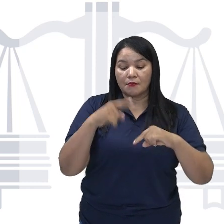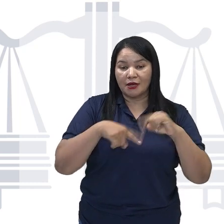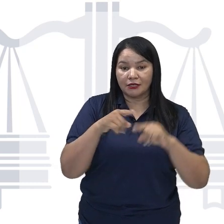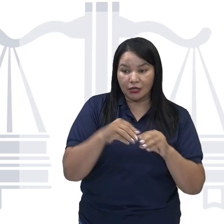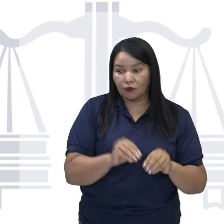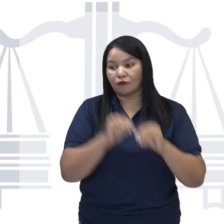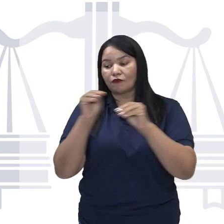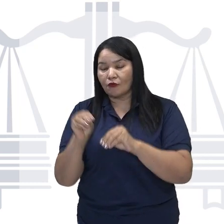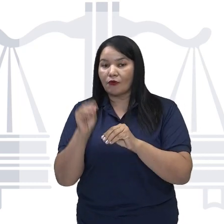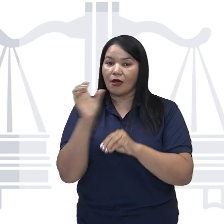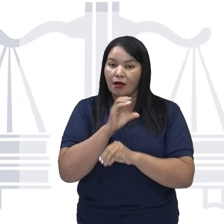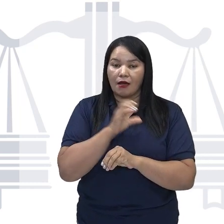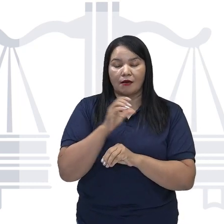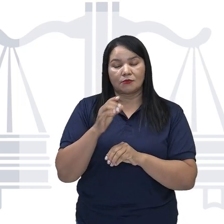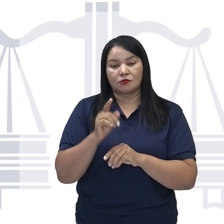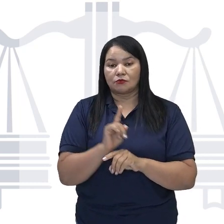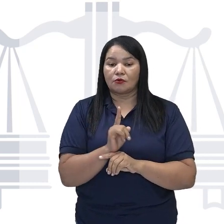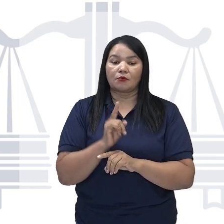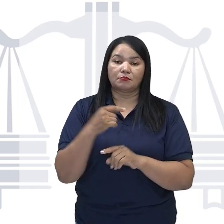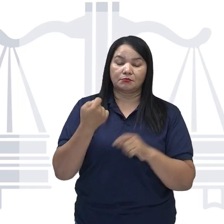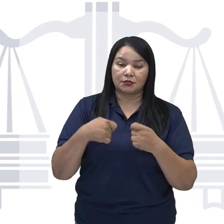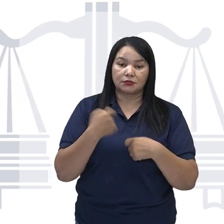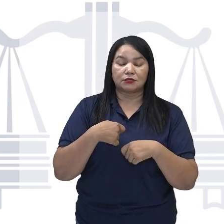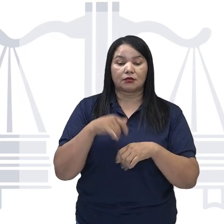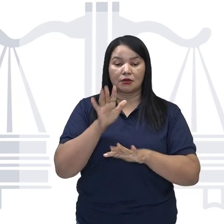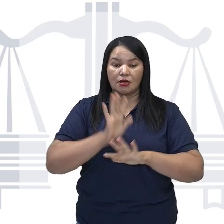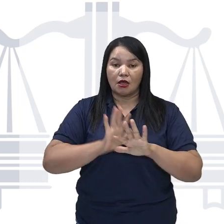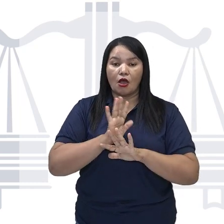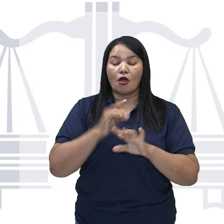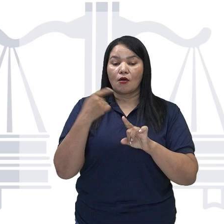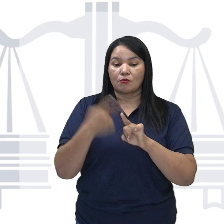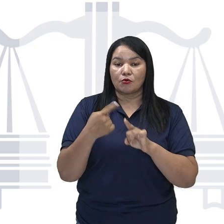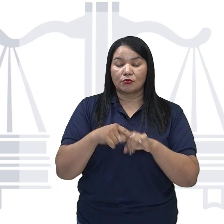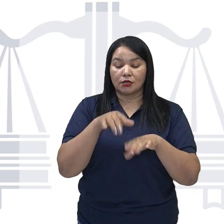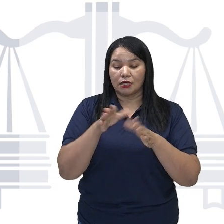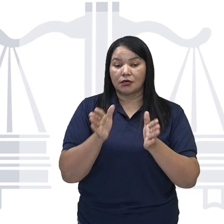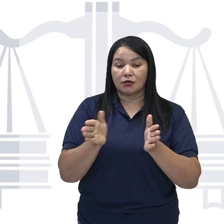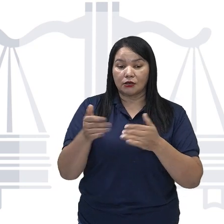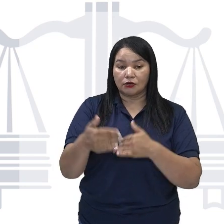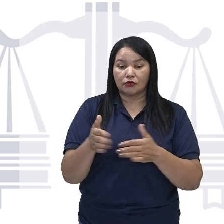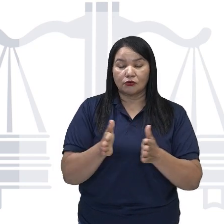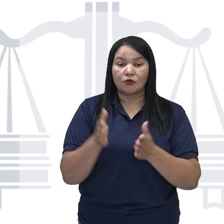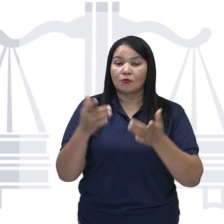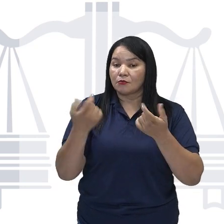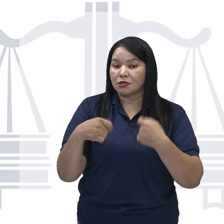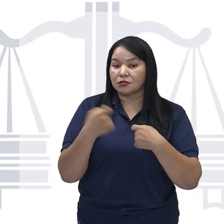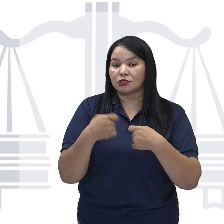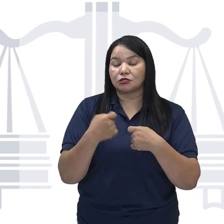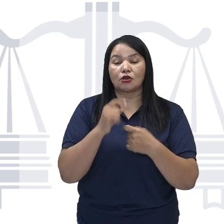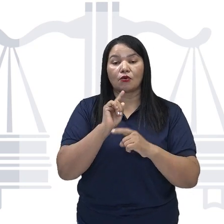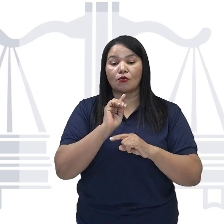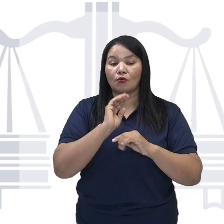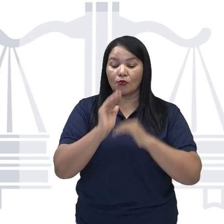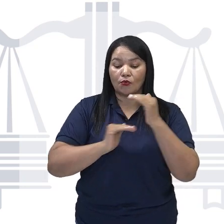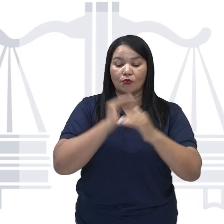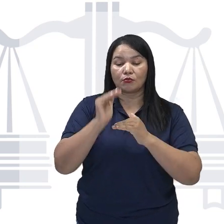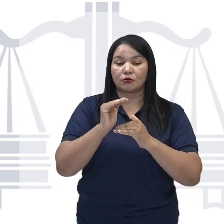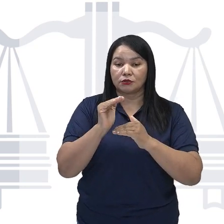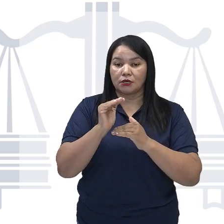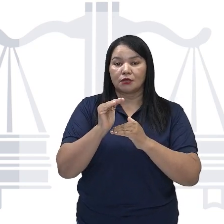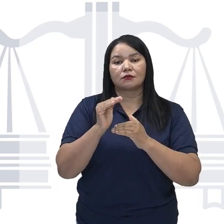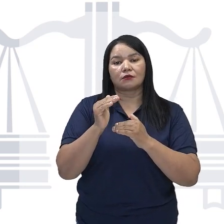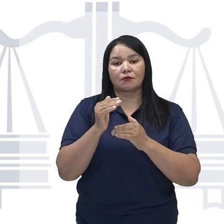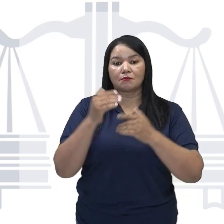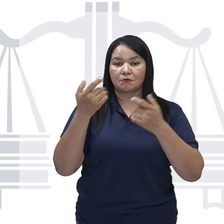do fluxo, vai ter momento em que a turma vai travar em alguma outra etapa do processo. Então, uma vez que ela